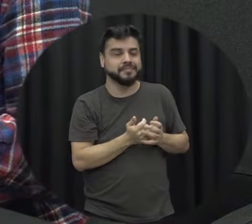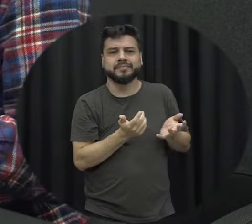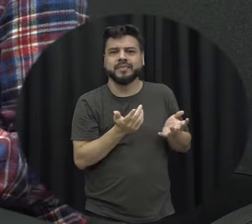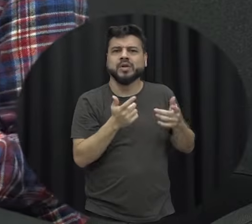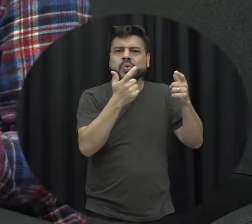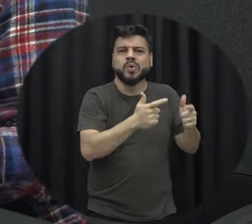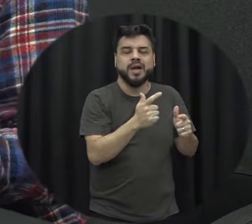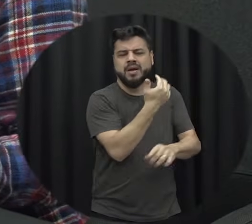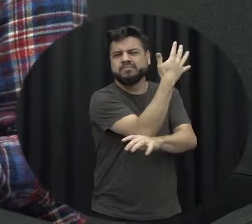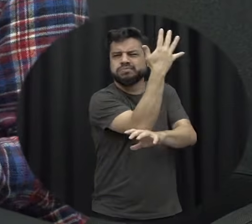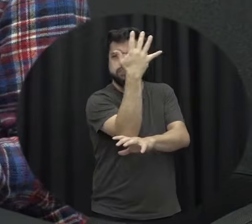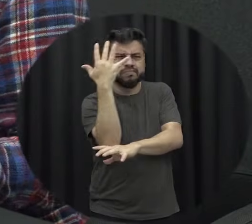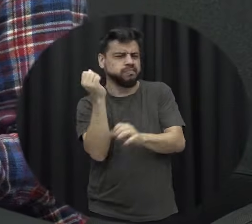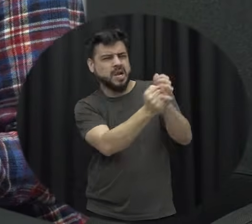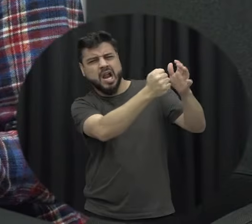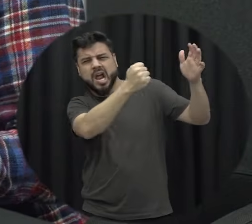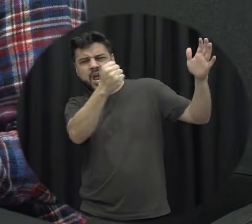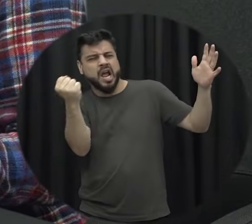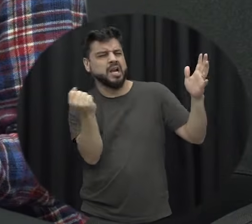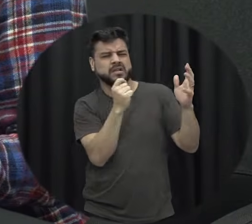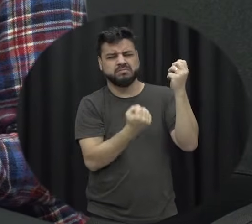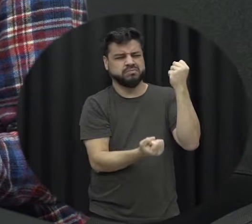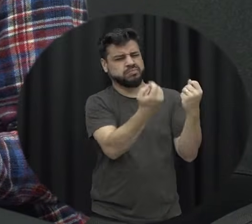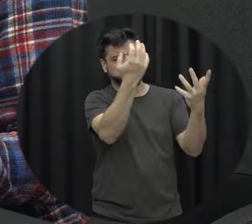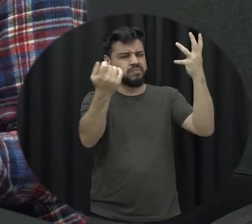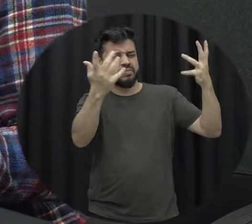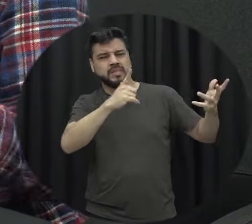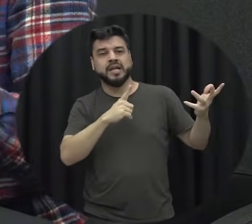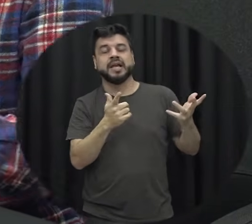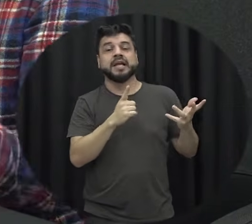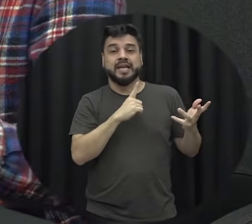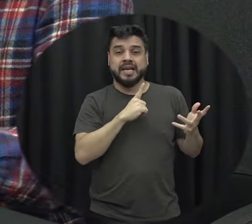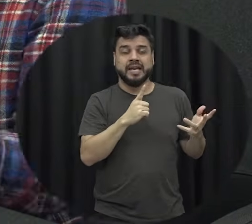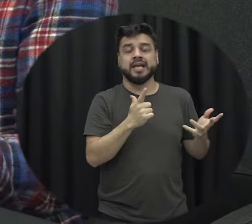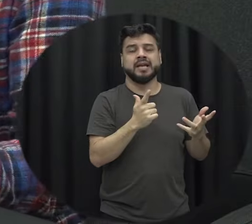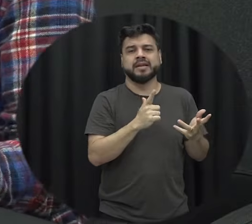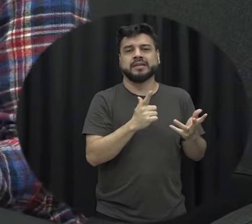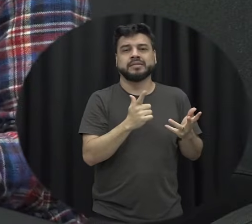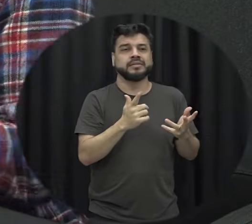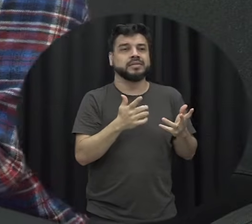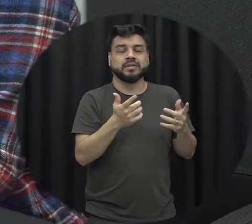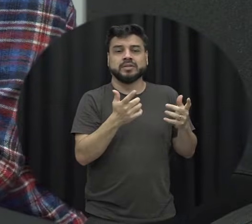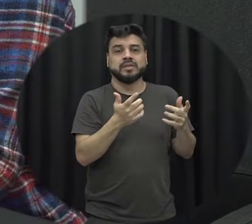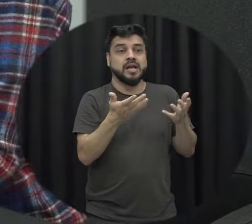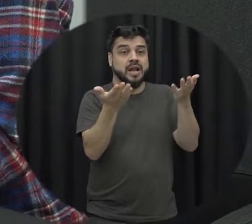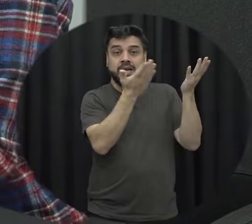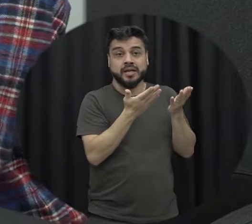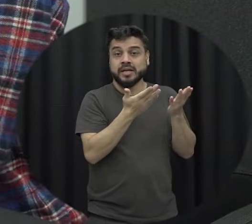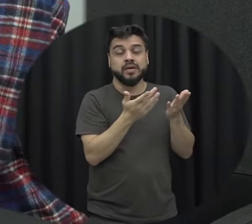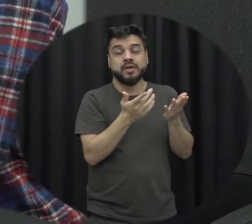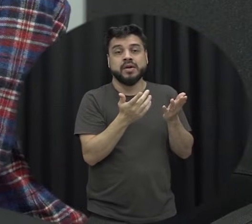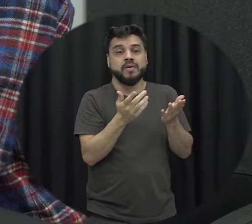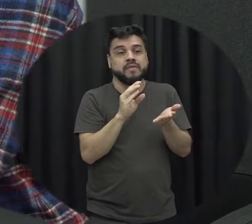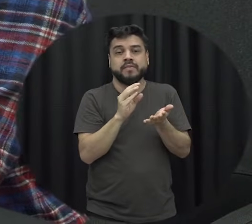uma floresta muito mais densa, né, que não tem regiões de seca, né,